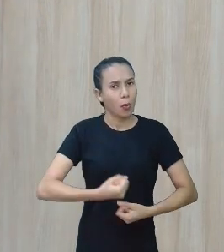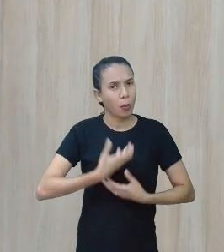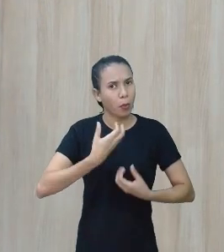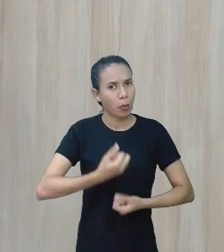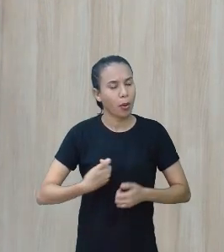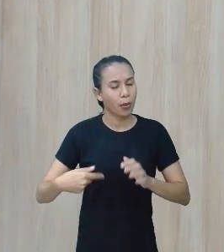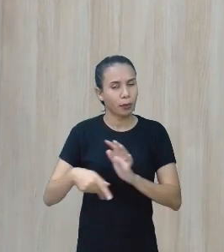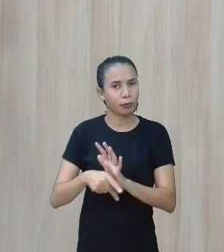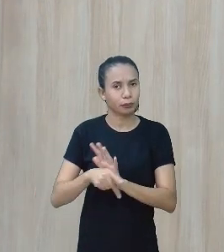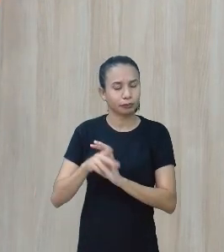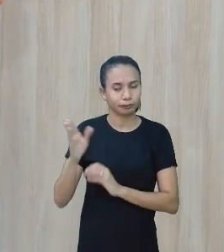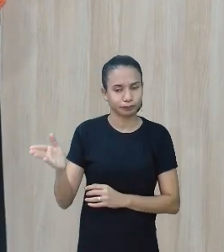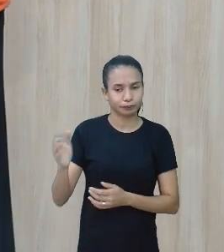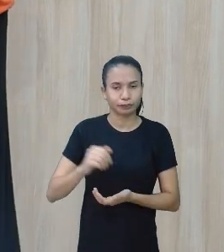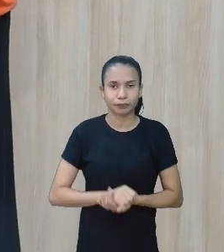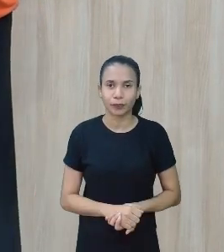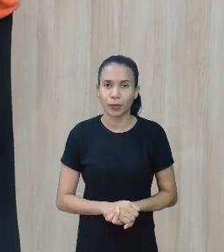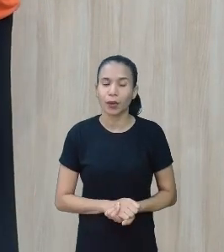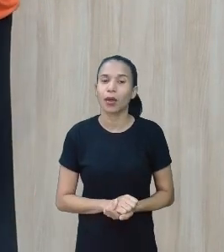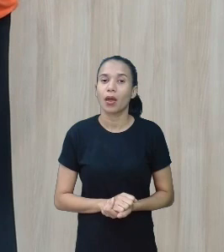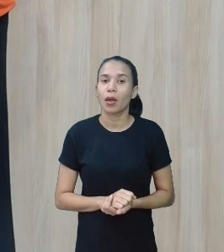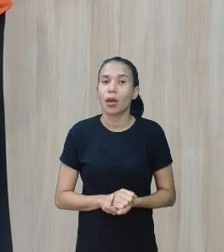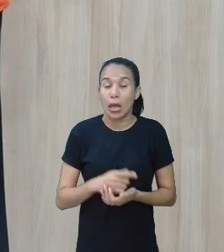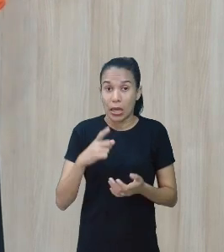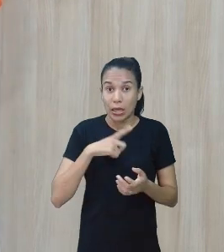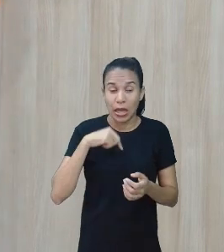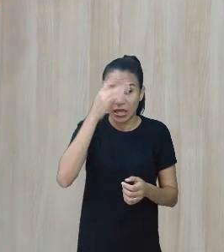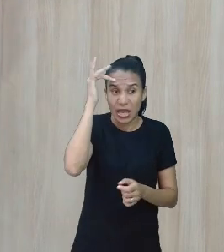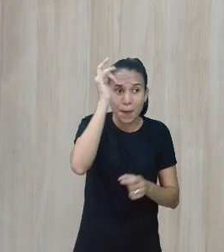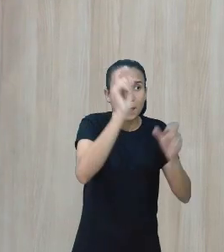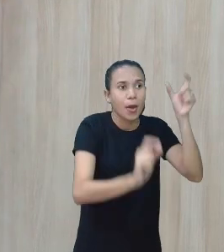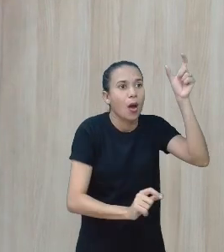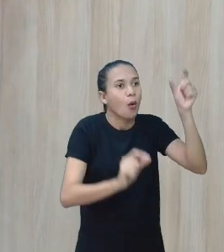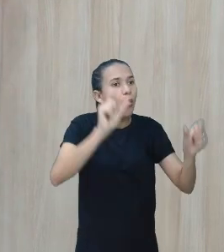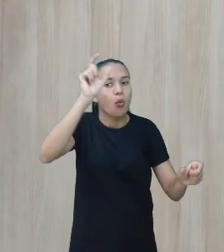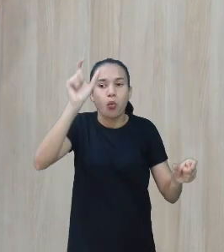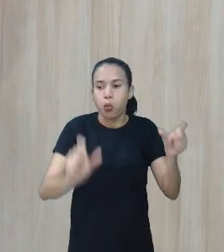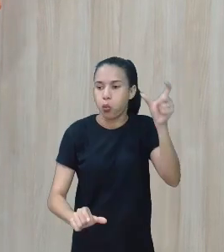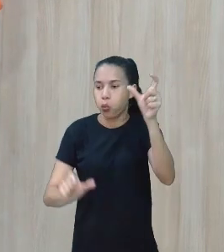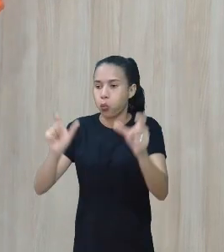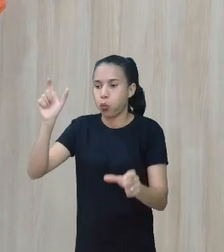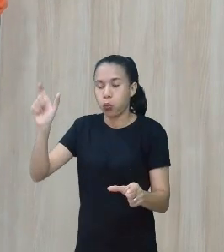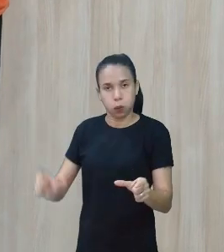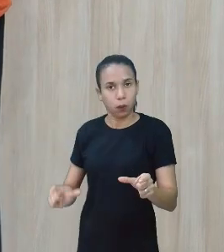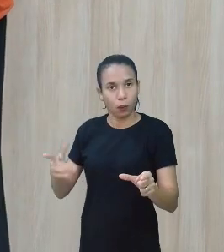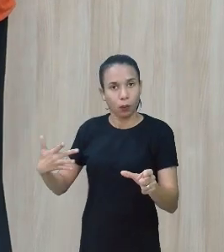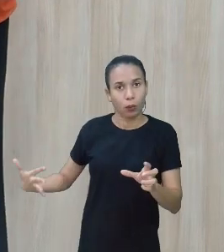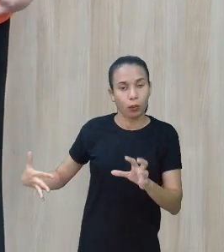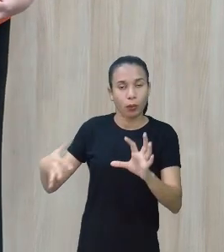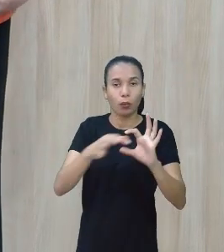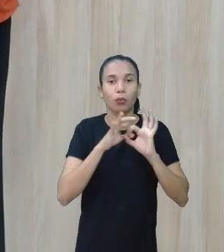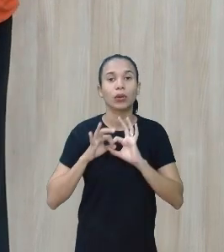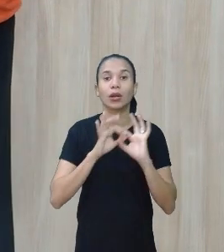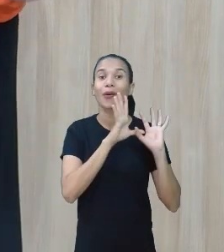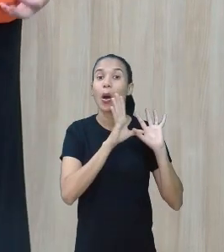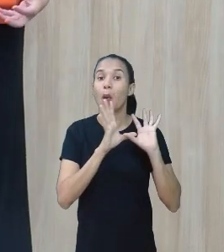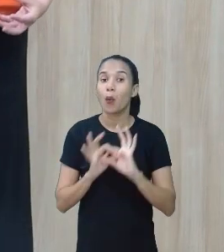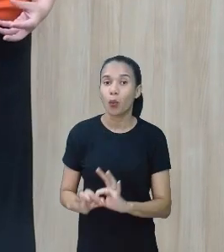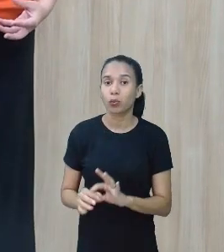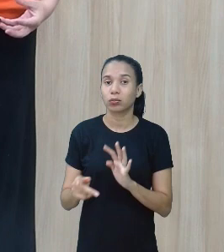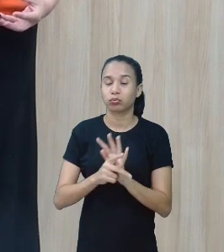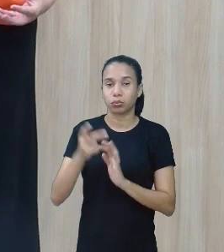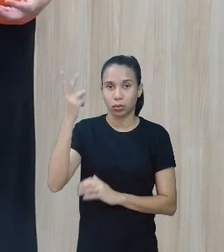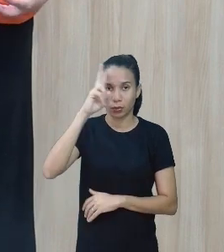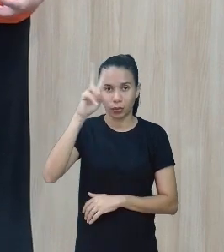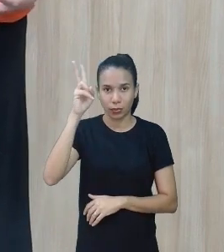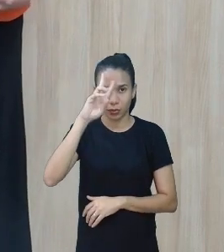Vinícius de Moraes. E toda essa gente, todo esse povo está relacionado a um contexto, a uma situação